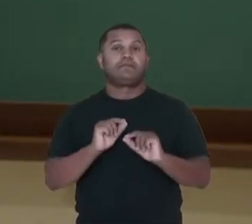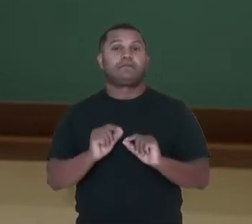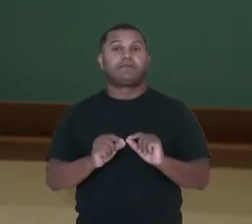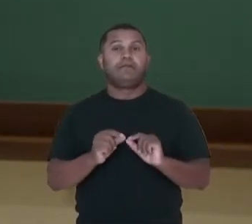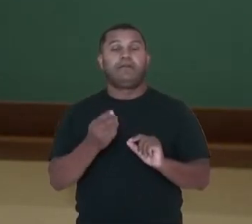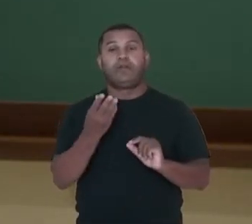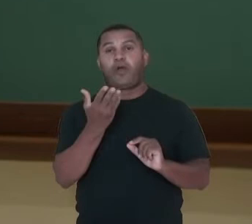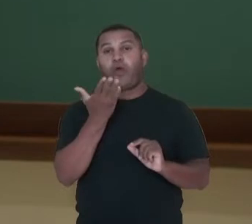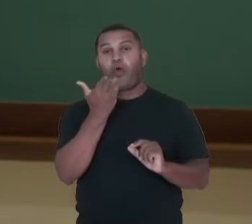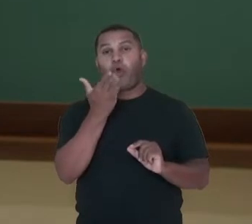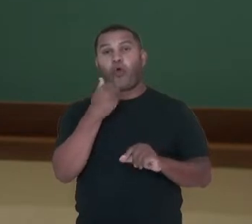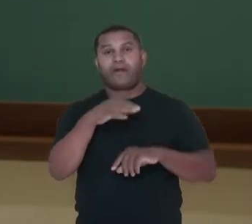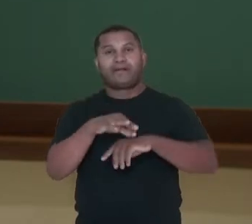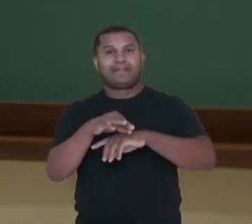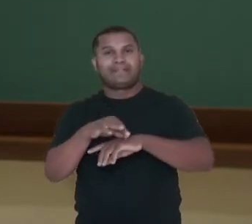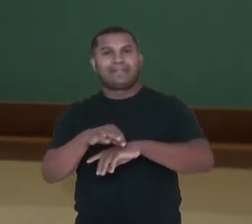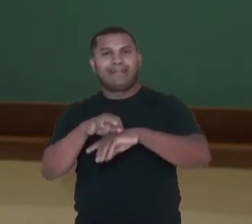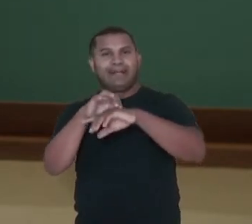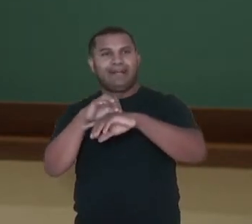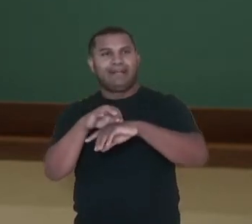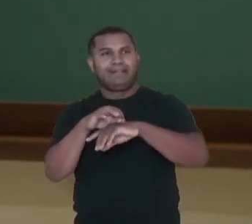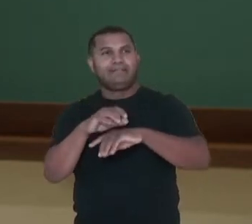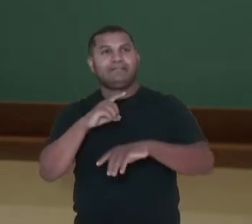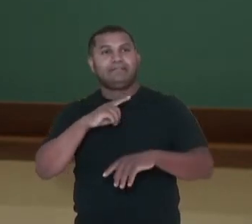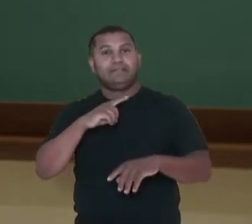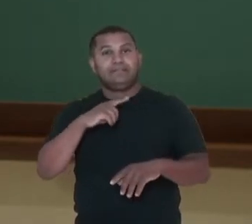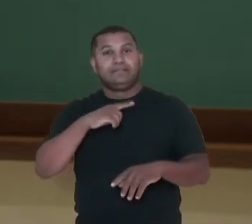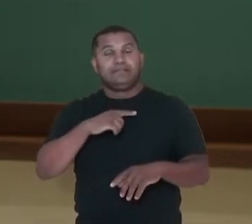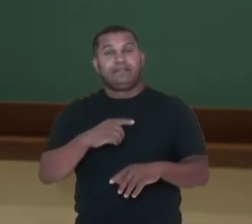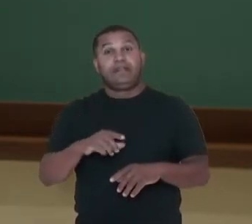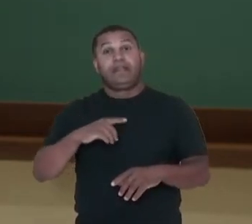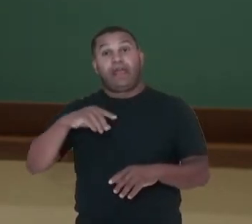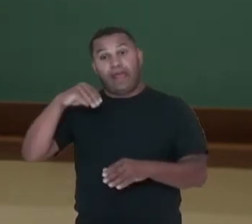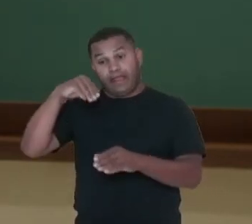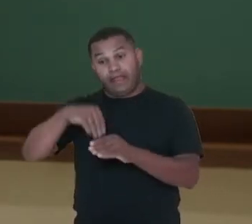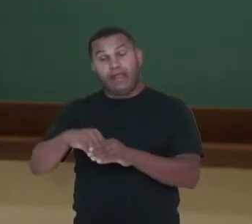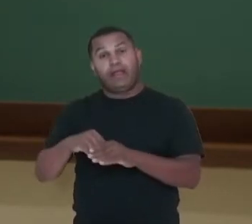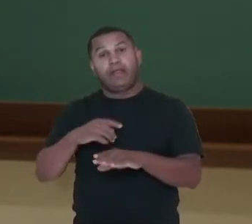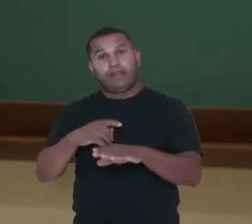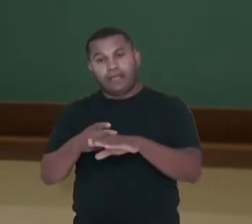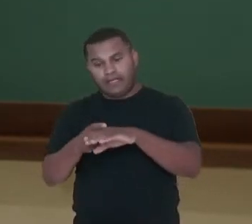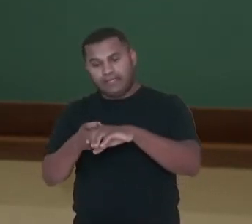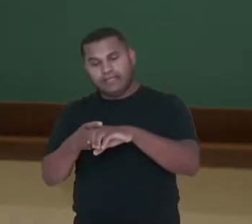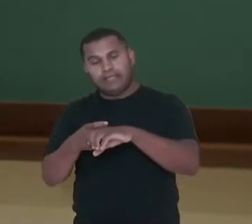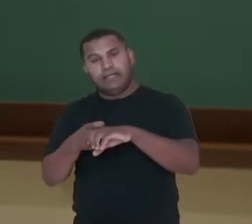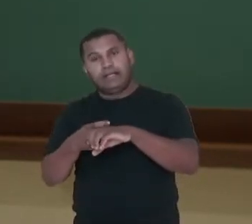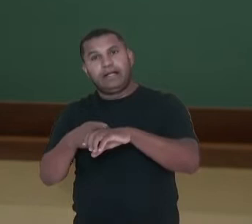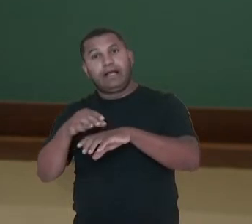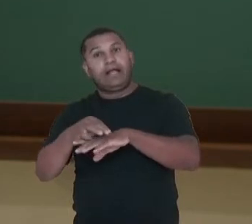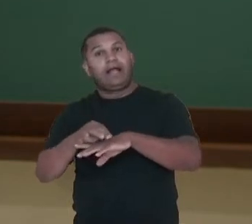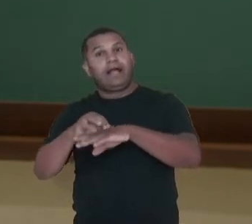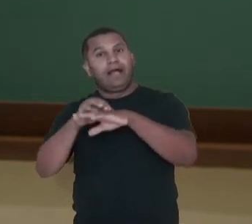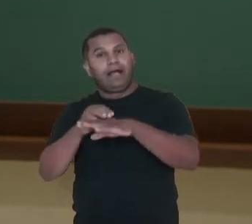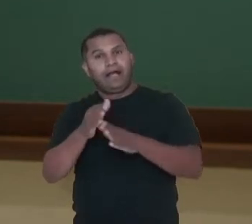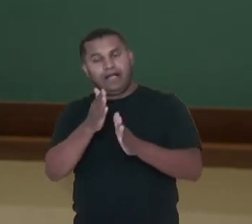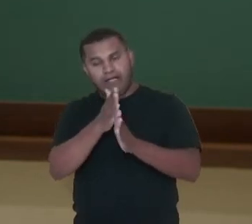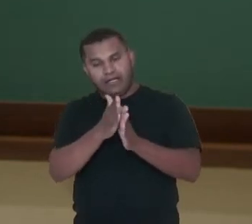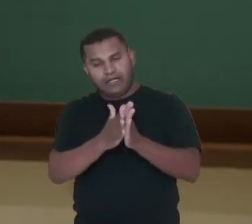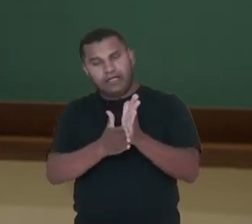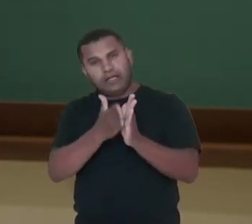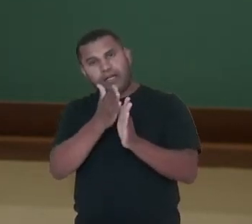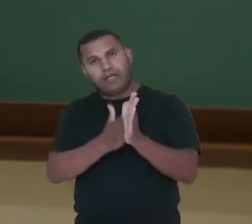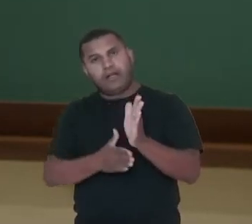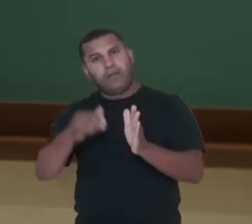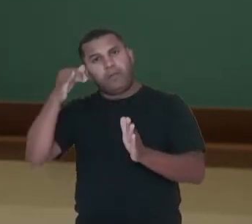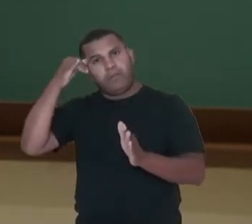carnes cruas. A tênia saginata, né? Existem dois tipos de tênia. A tênia saginata tem como hospedeiro intermediário